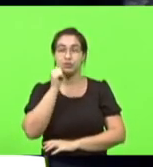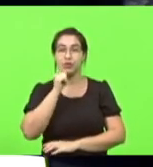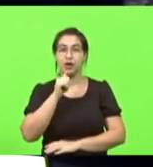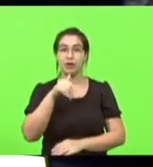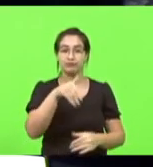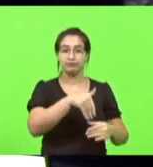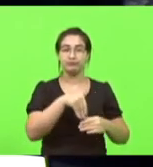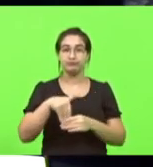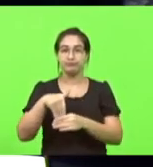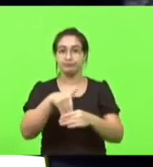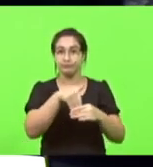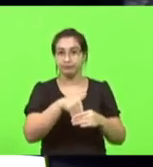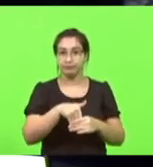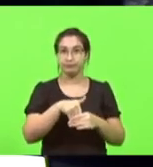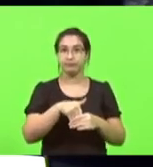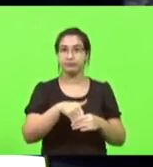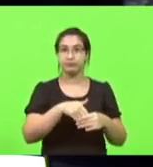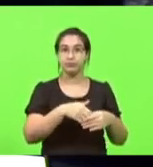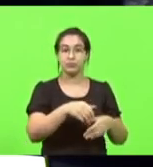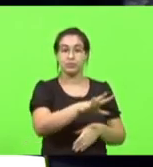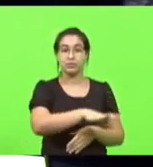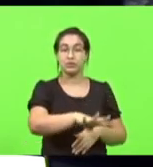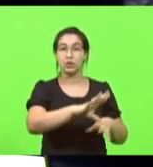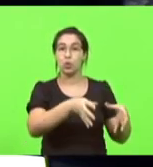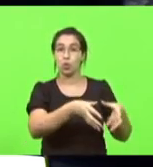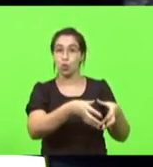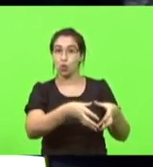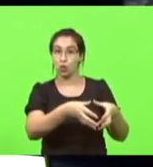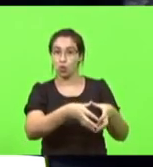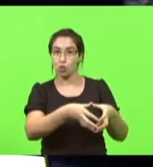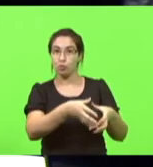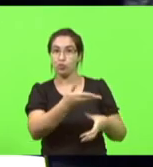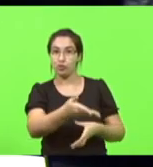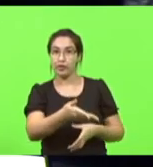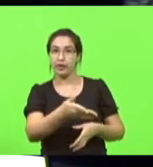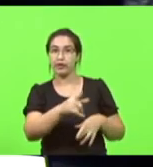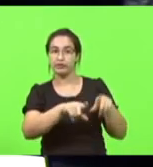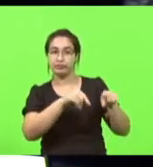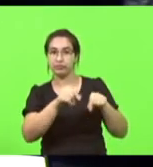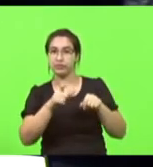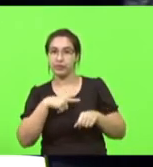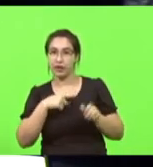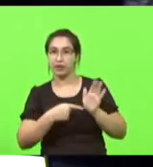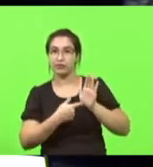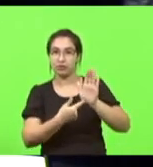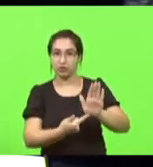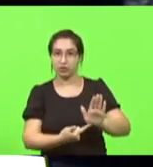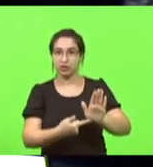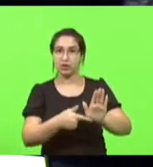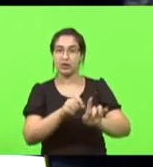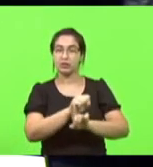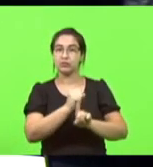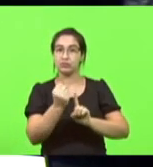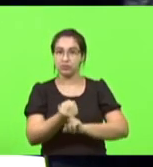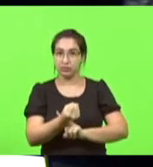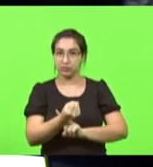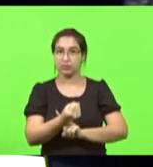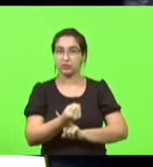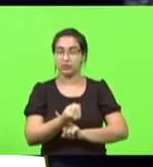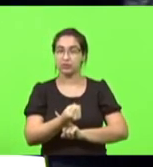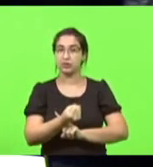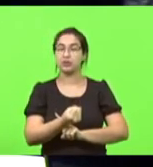seus pares, seus membros eleitos, indicados pela sociedade civil, que compõem o devido